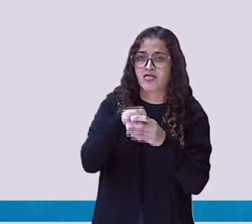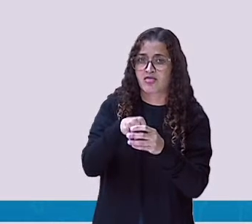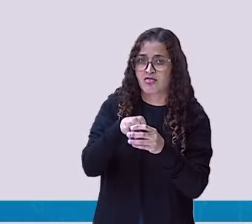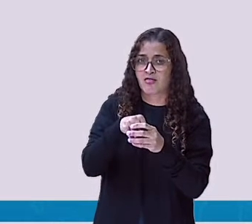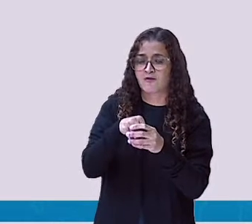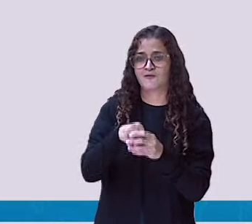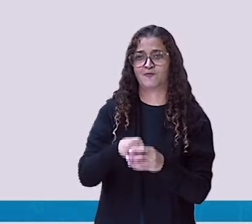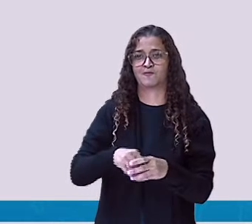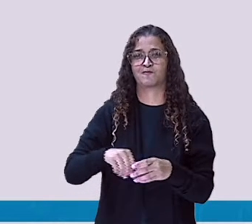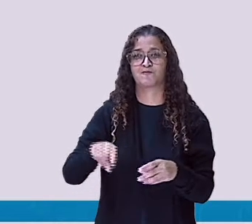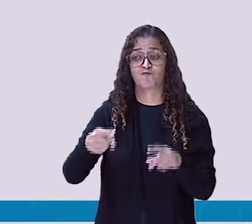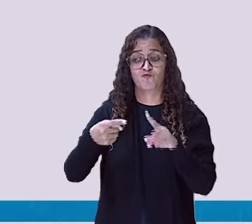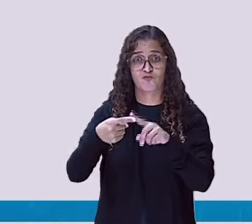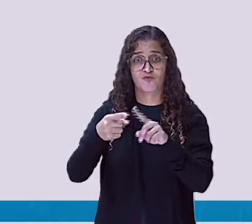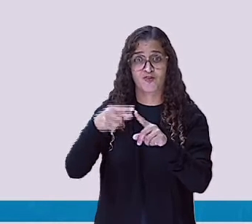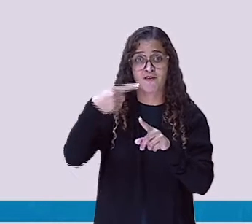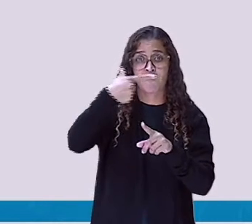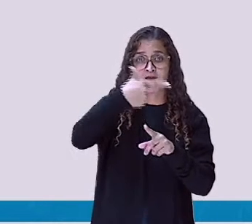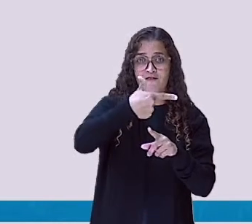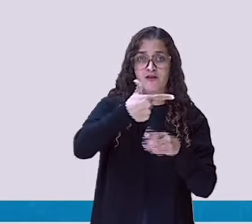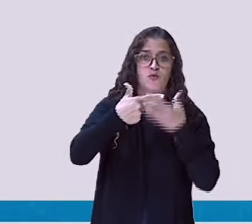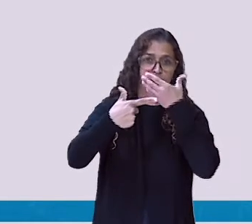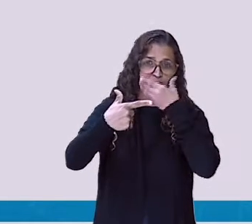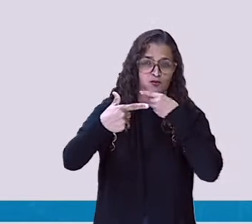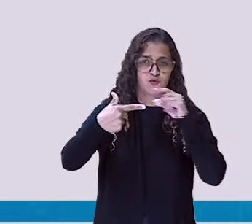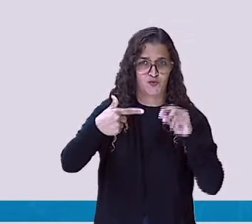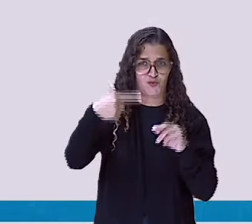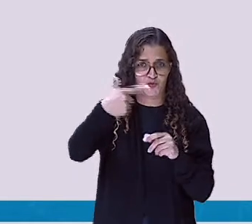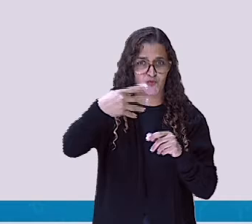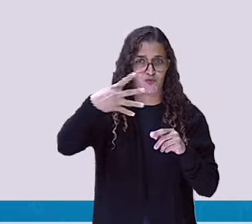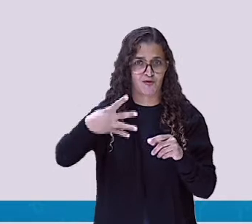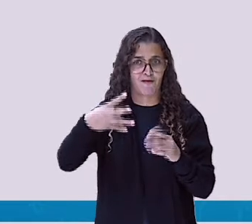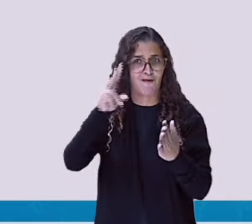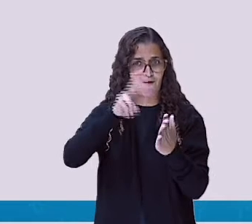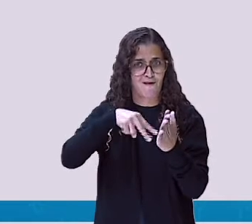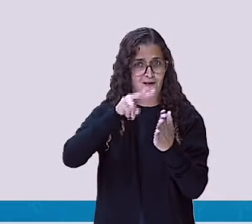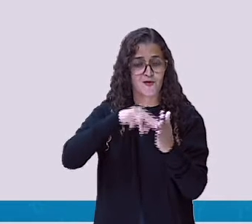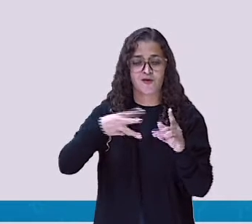40 meninos preferem prática de esportes.